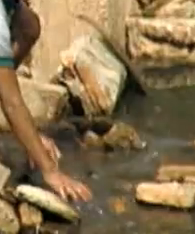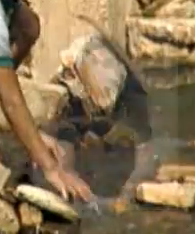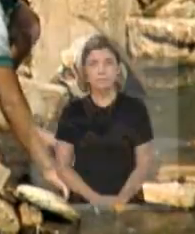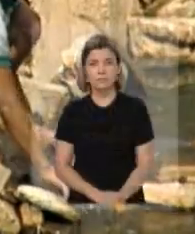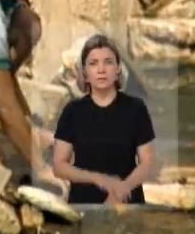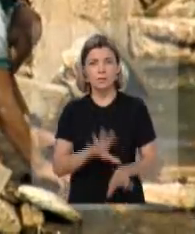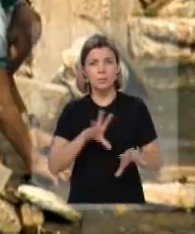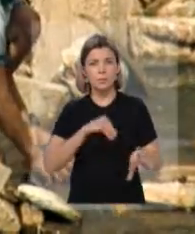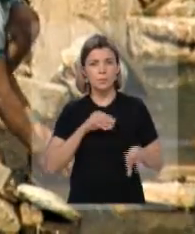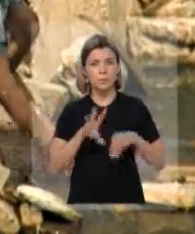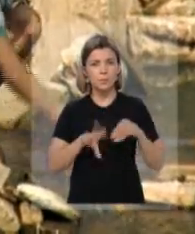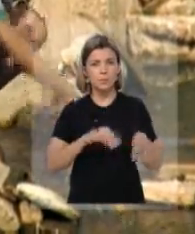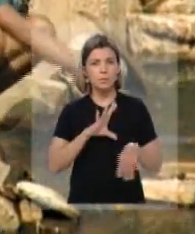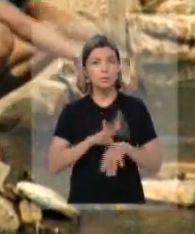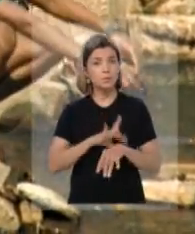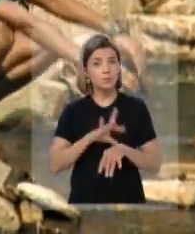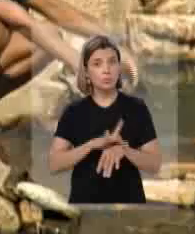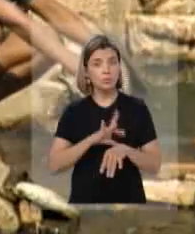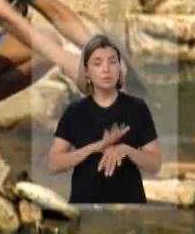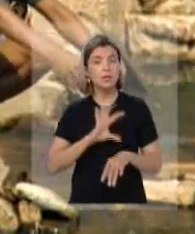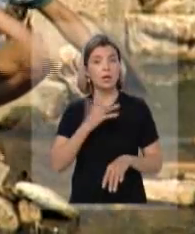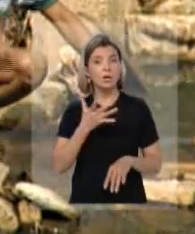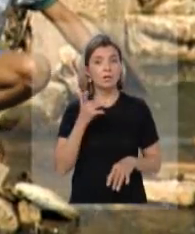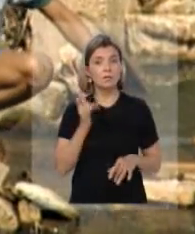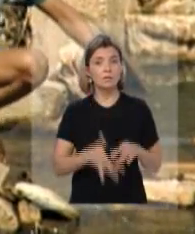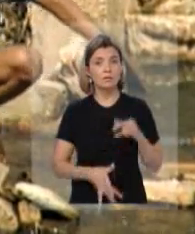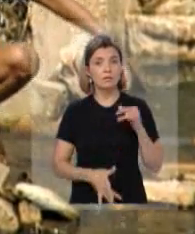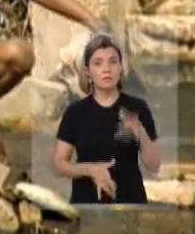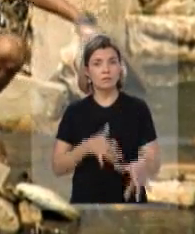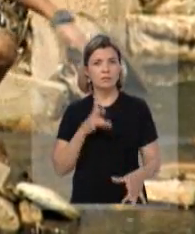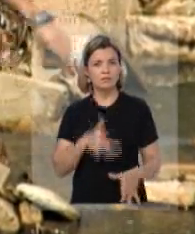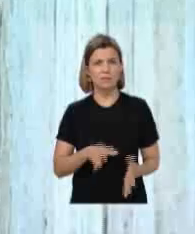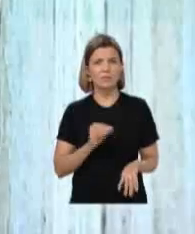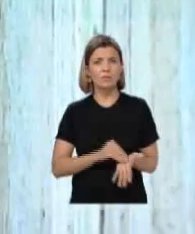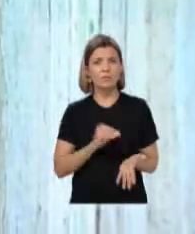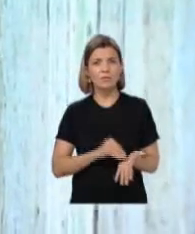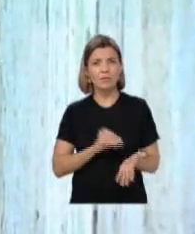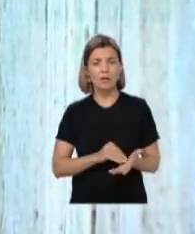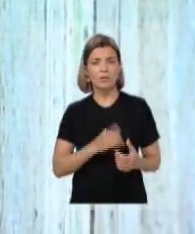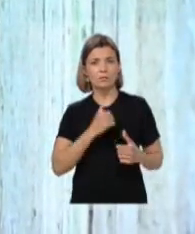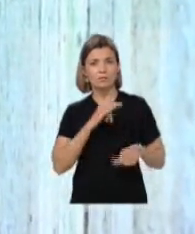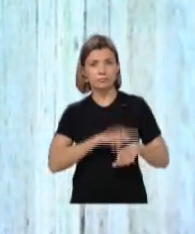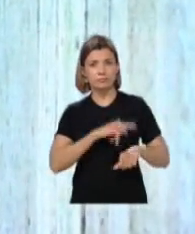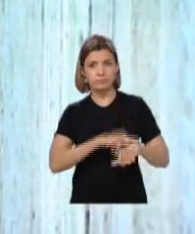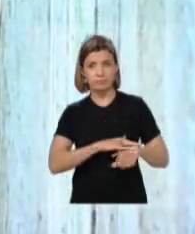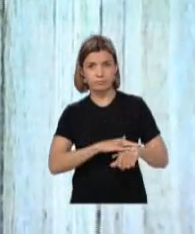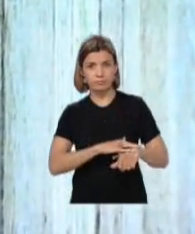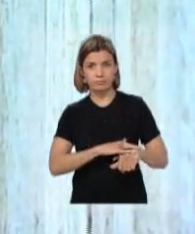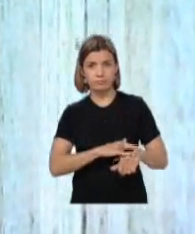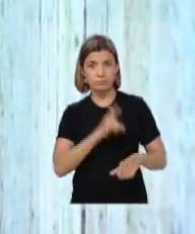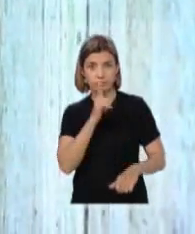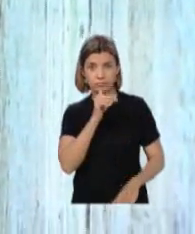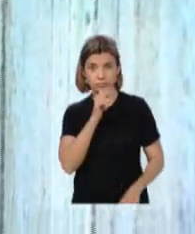A transmissão de várias doenças está relacionada justamente à ausência de saneamento básico.